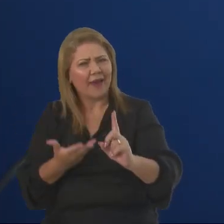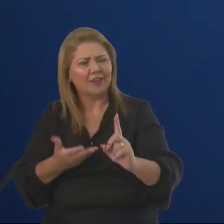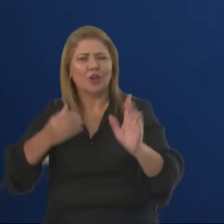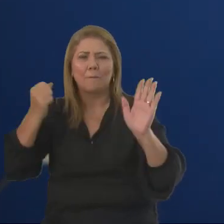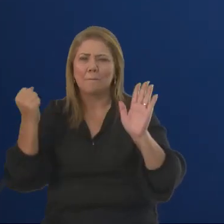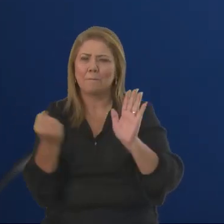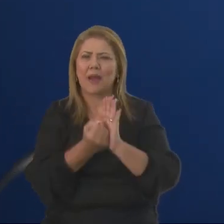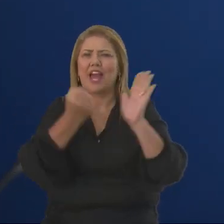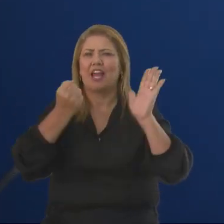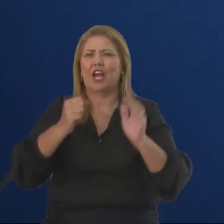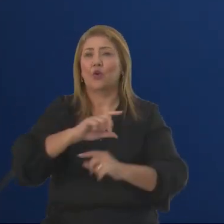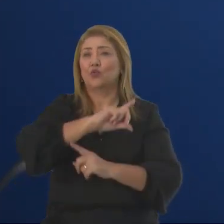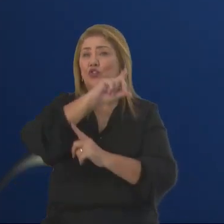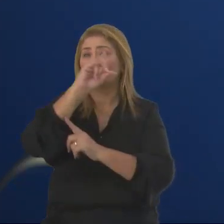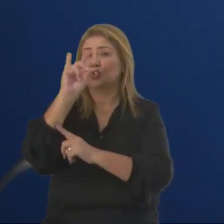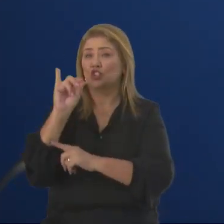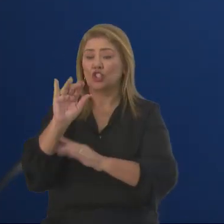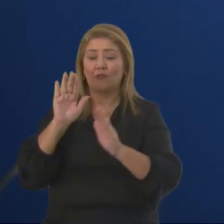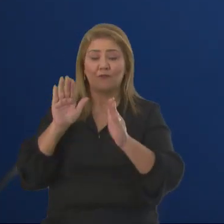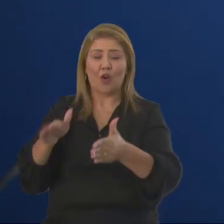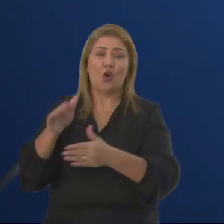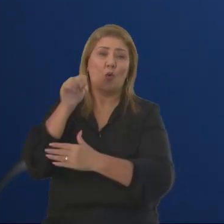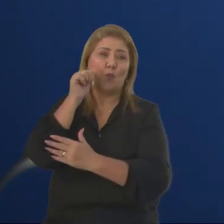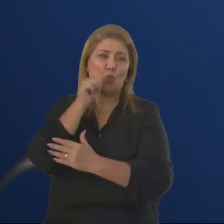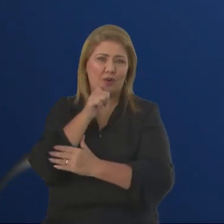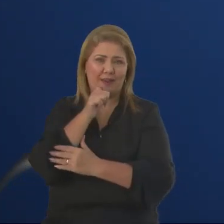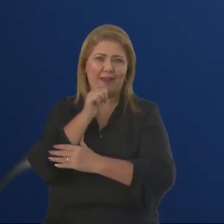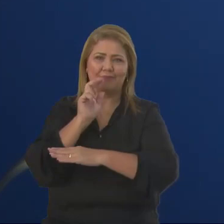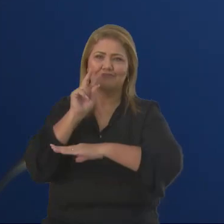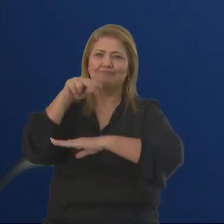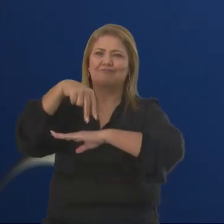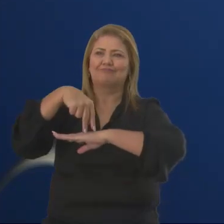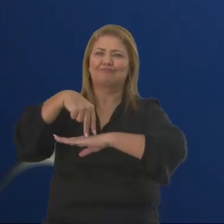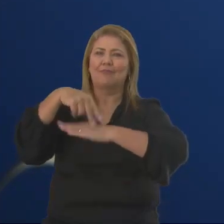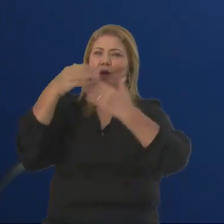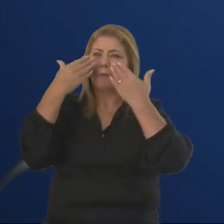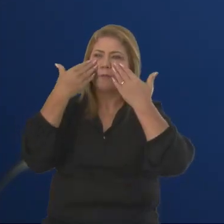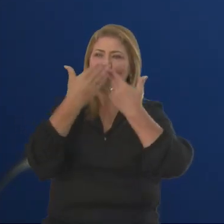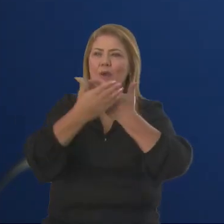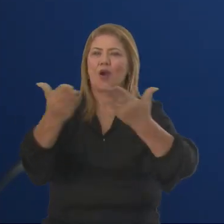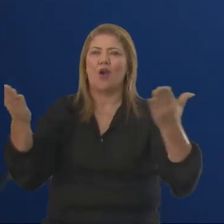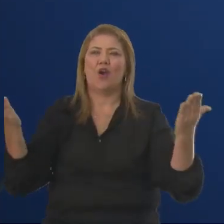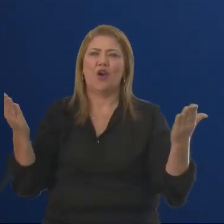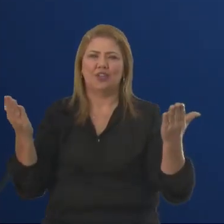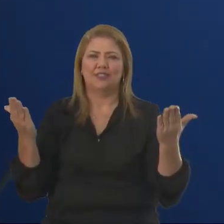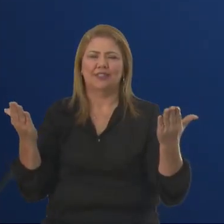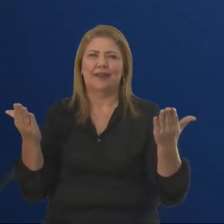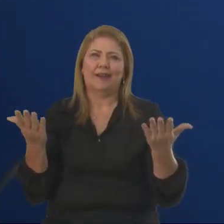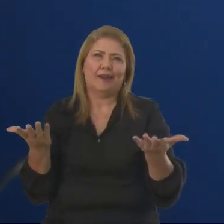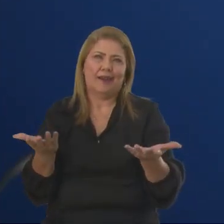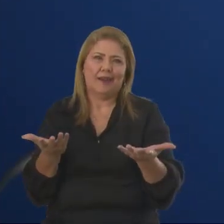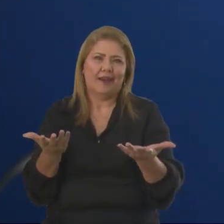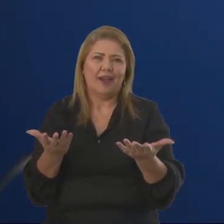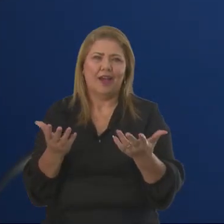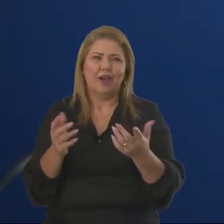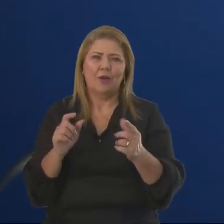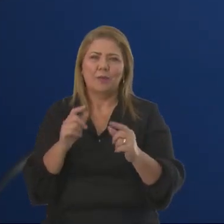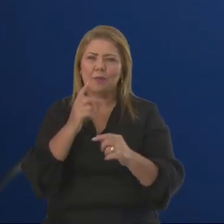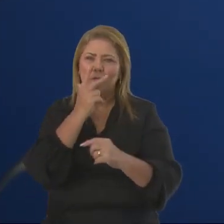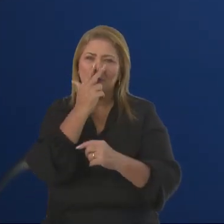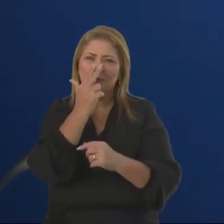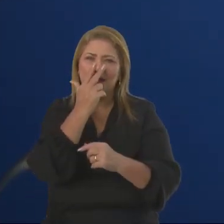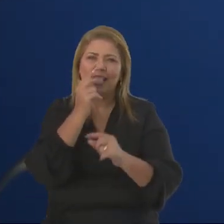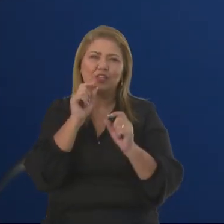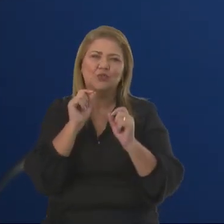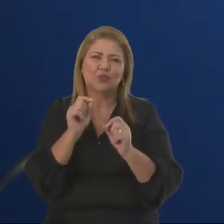Dia Internacional da Mulher, que colocam as mulheres em evidência, não são, para a gente usar uma expressão bem popular, uma expressão do